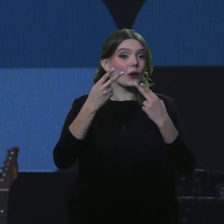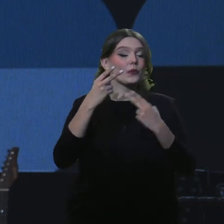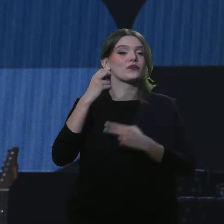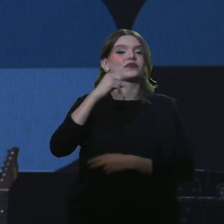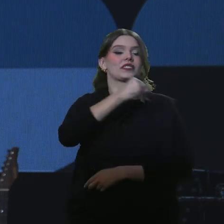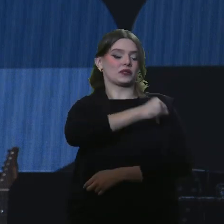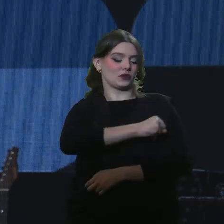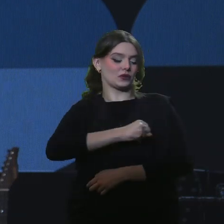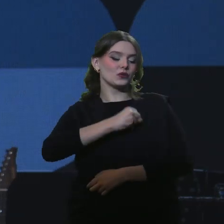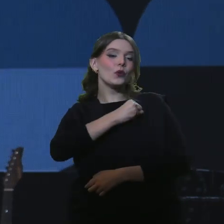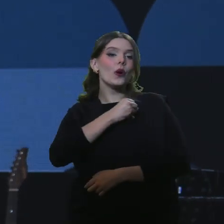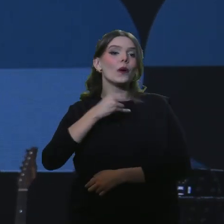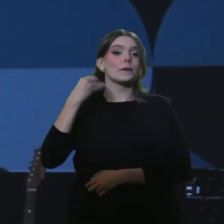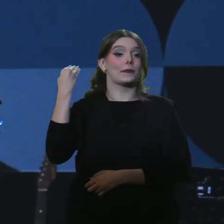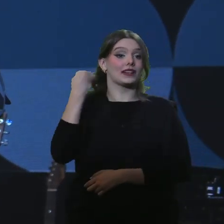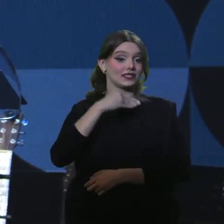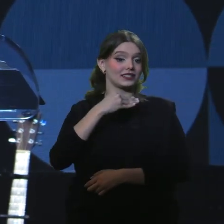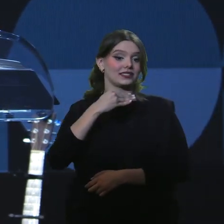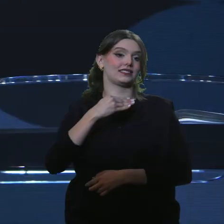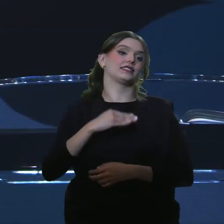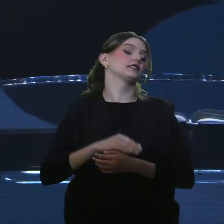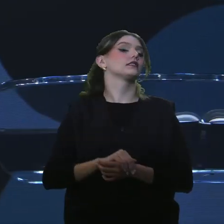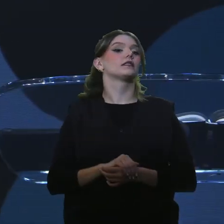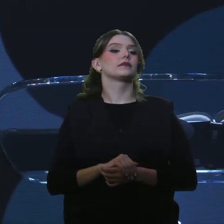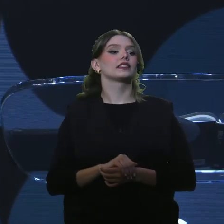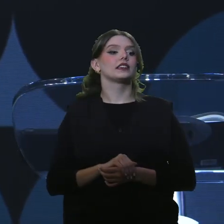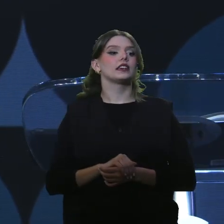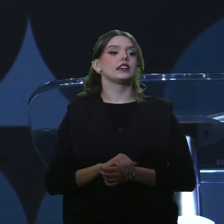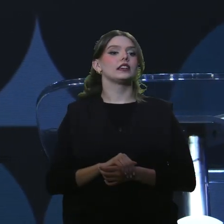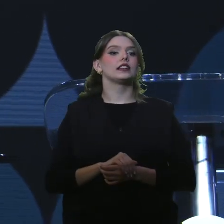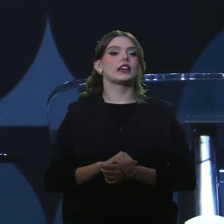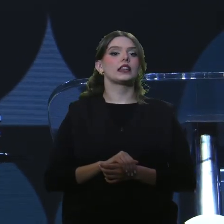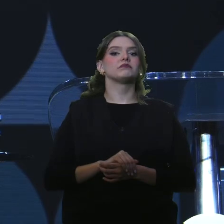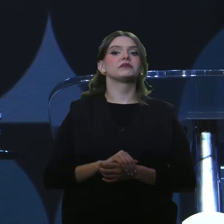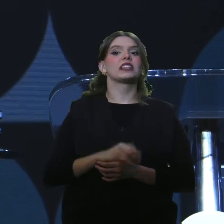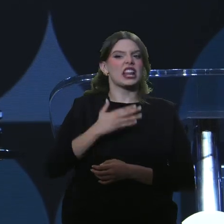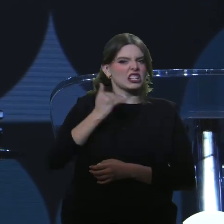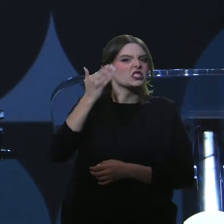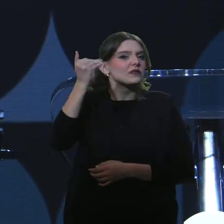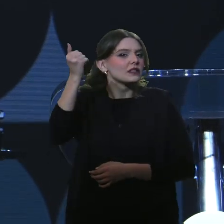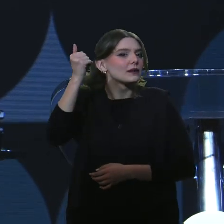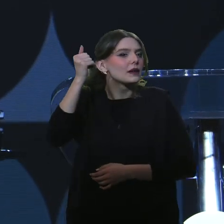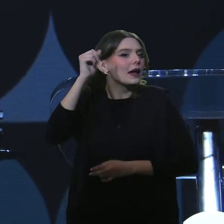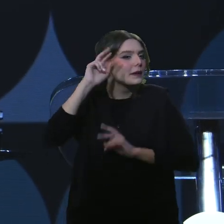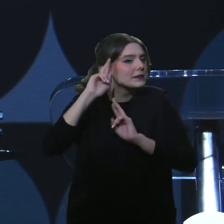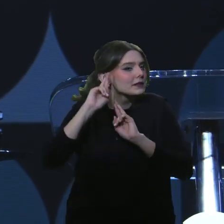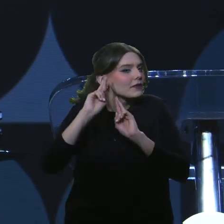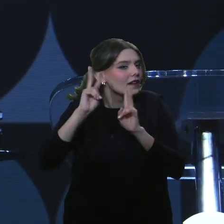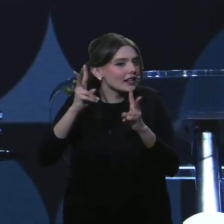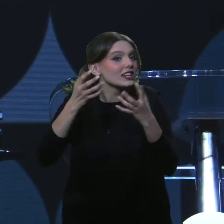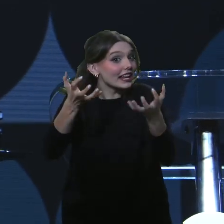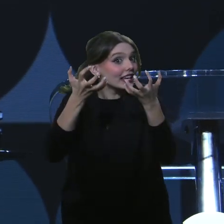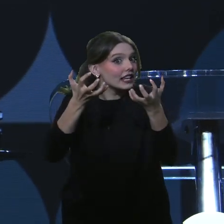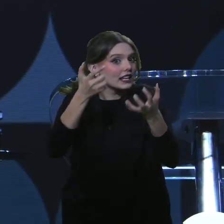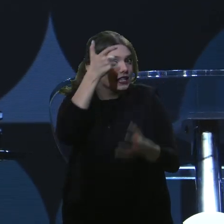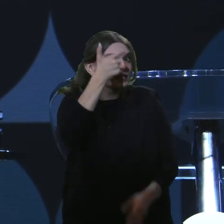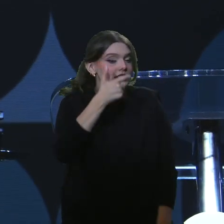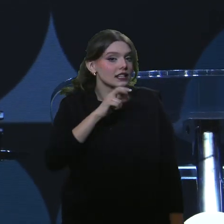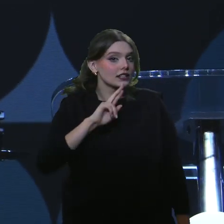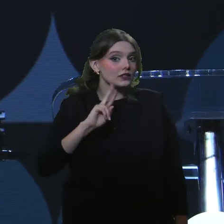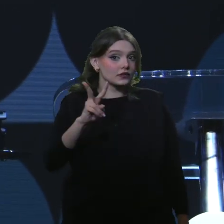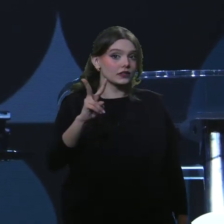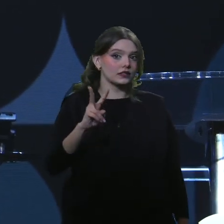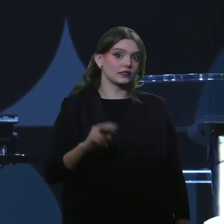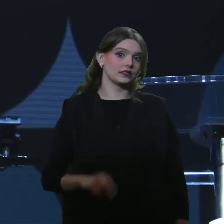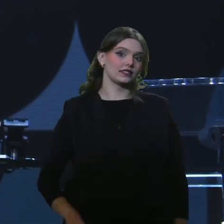João Batista se destacava, ele era diferente. Ele fazia questão de ser diferente. Significa que você tem que